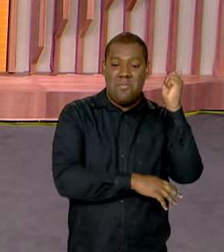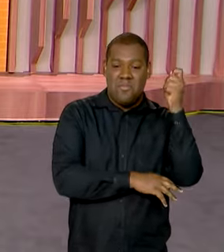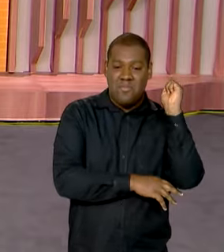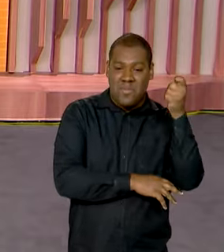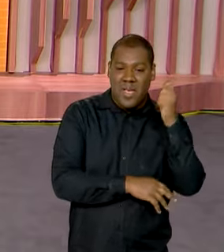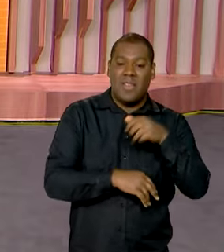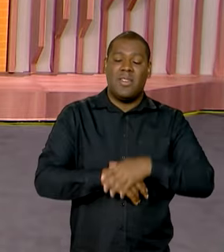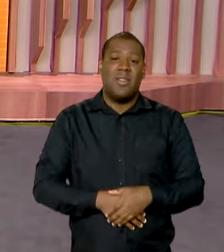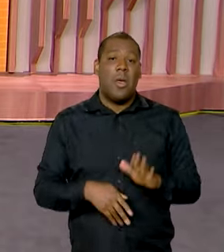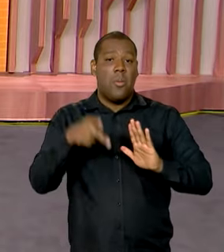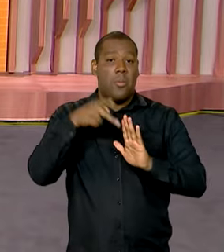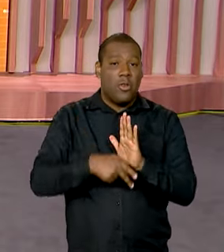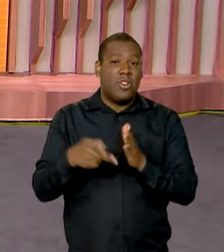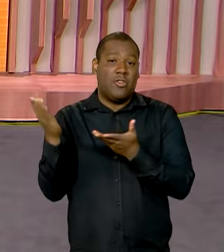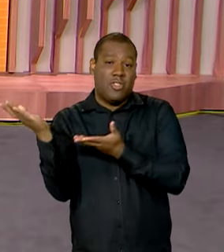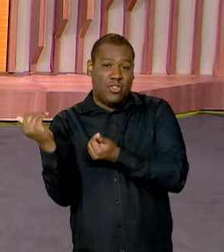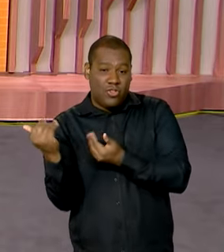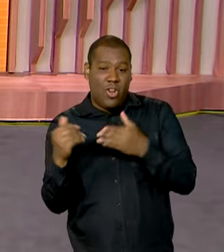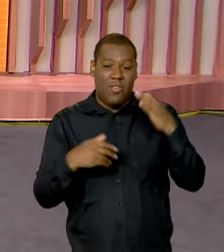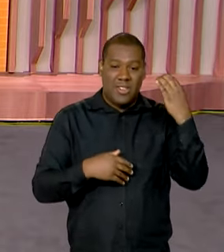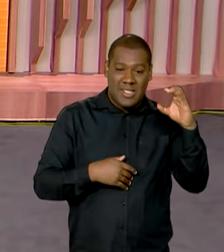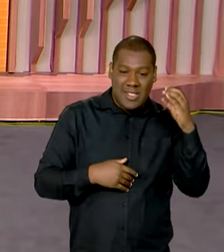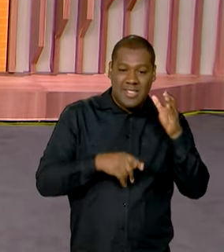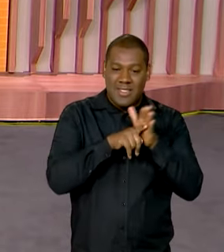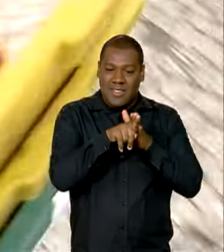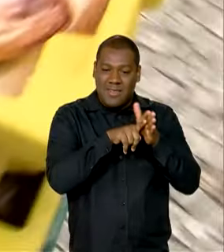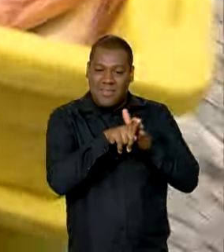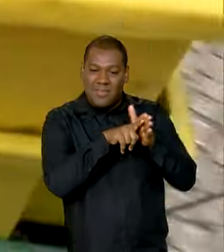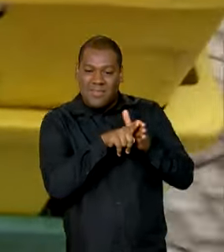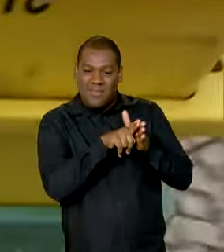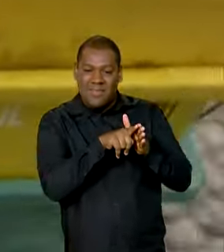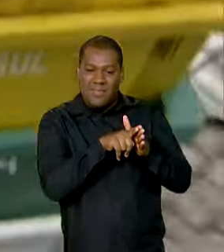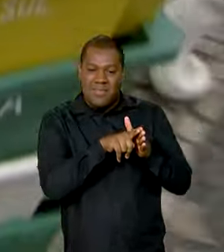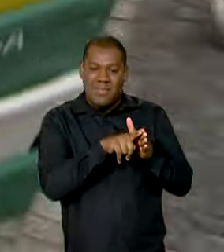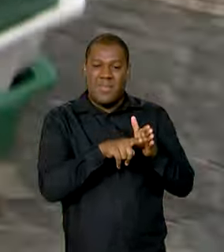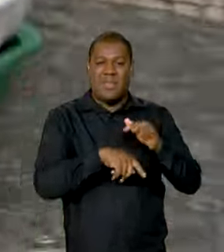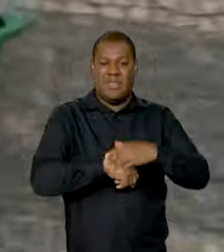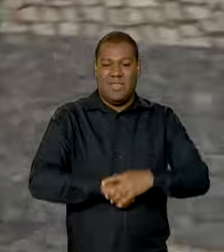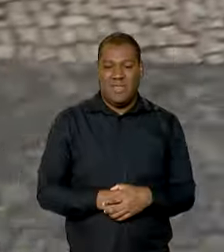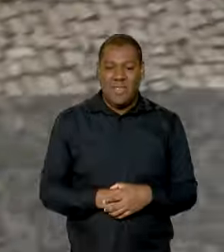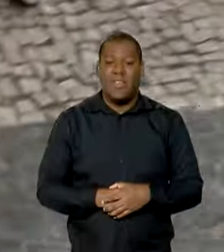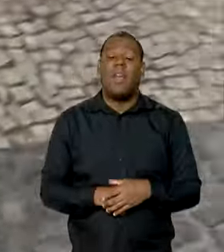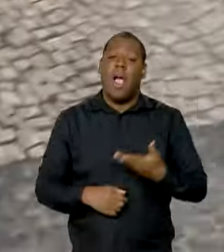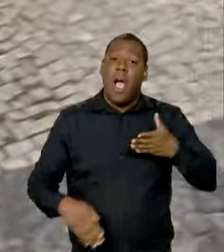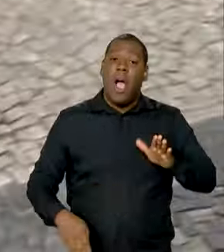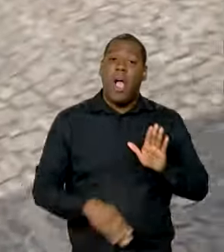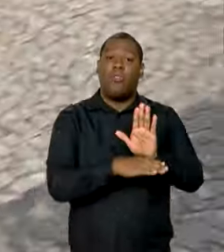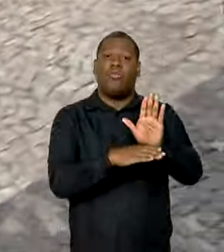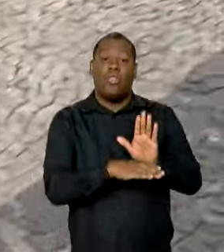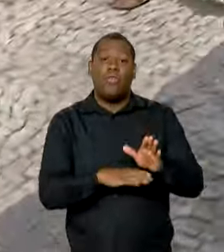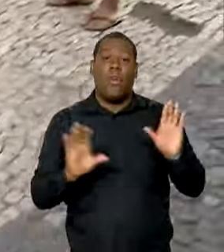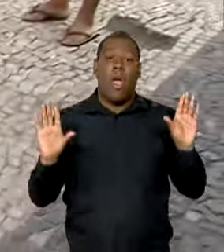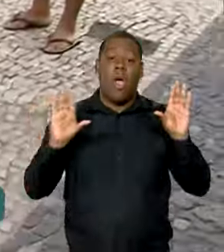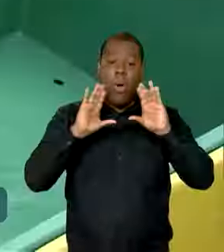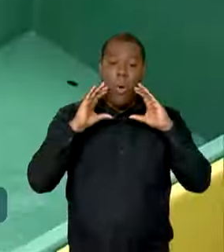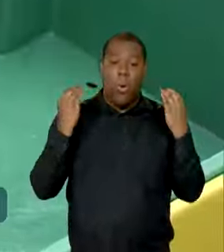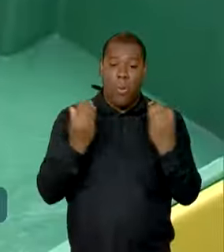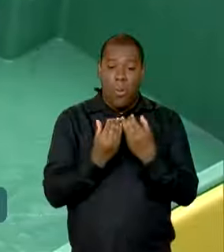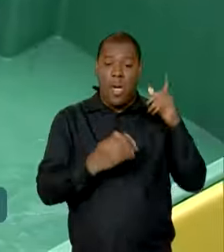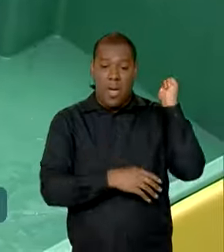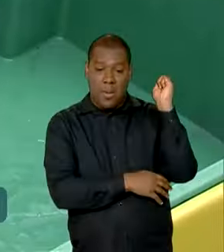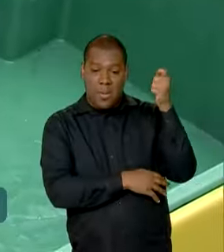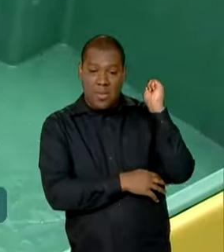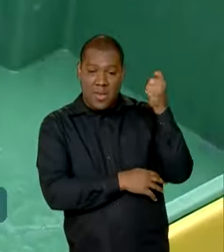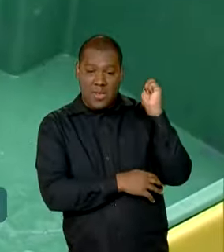Jovem Cientista da Pesca Artesanal. A ideia é atender comunidades pesqueiras artesanais